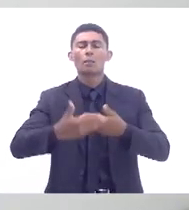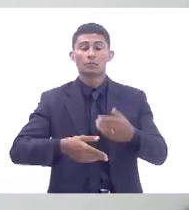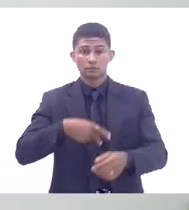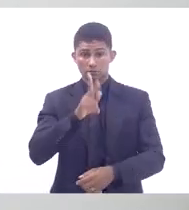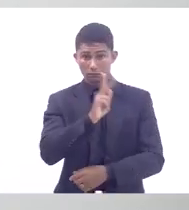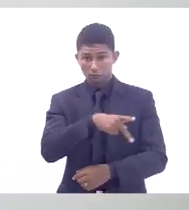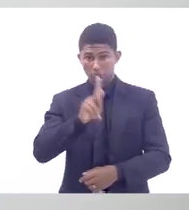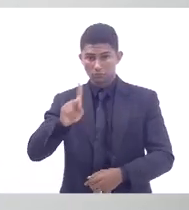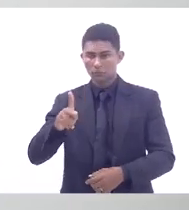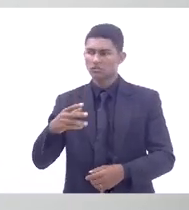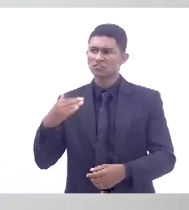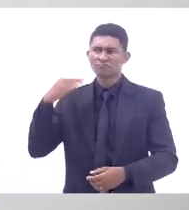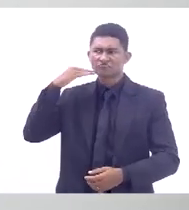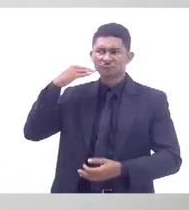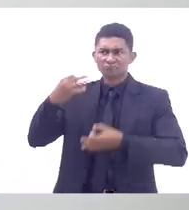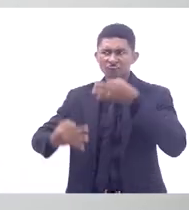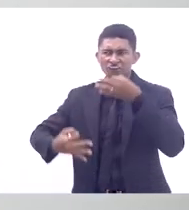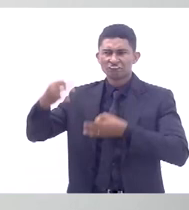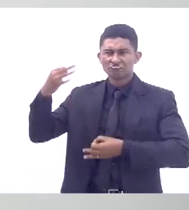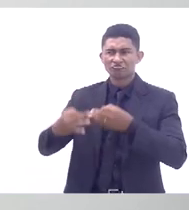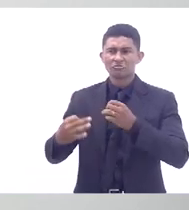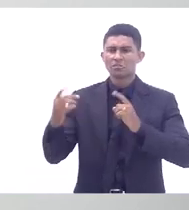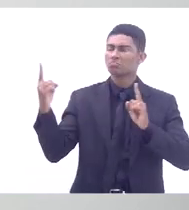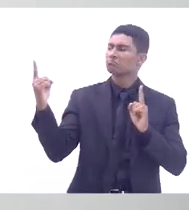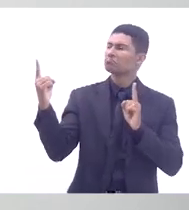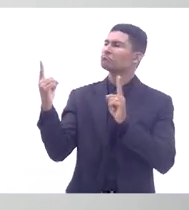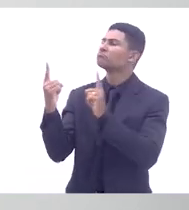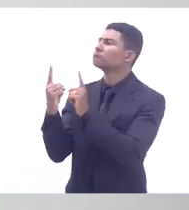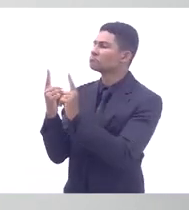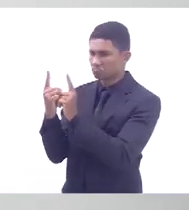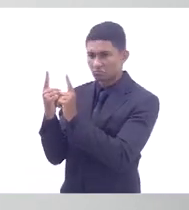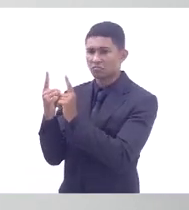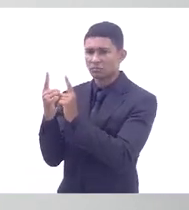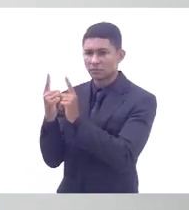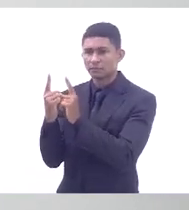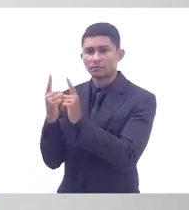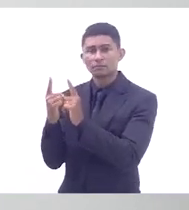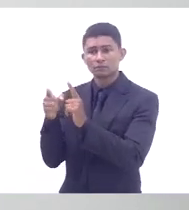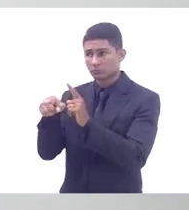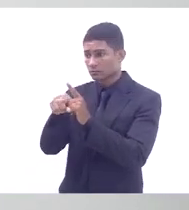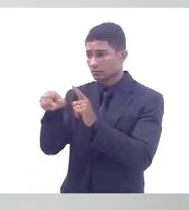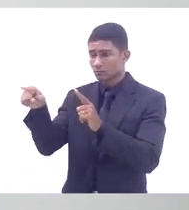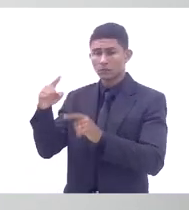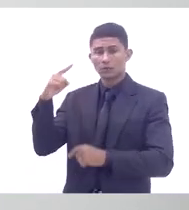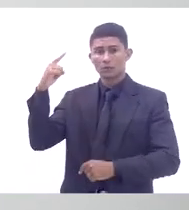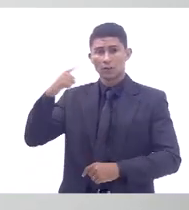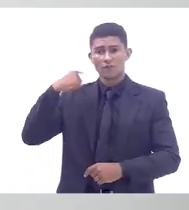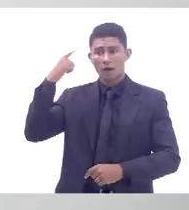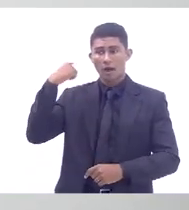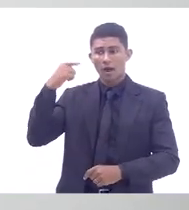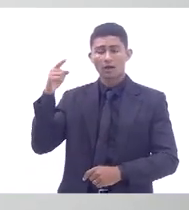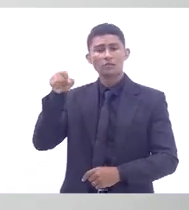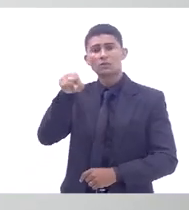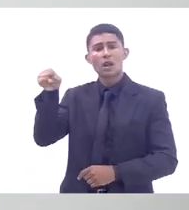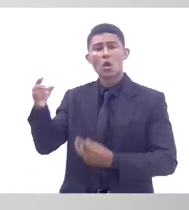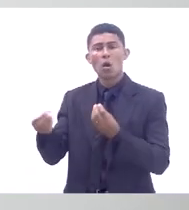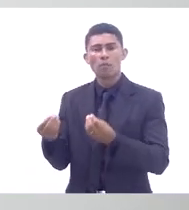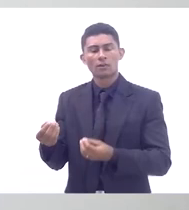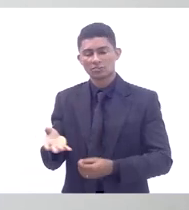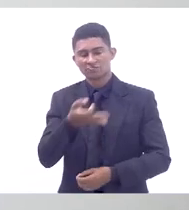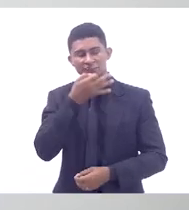levaram independente independentemente da doença e esses mesmos advogados dá para dizer aos